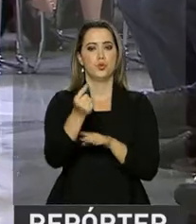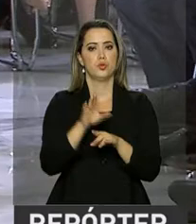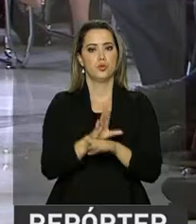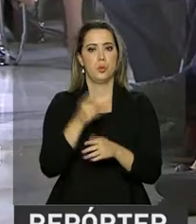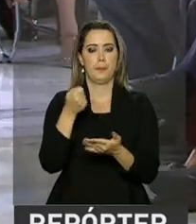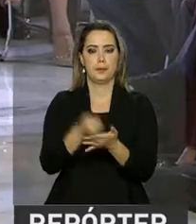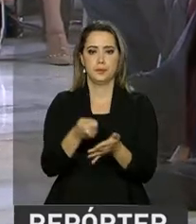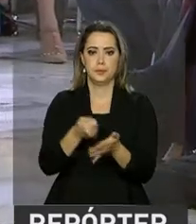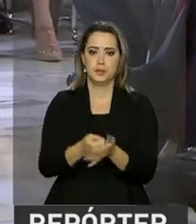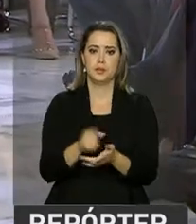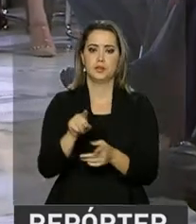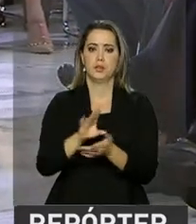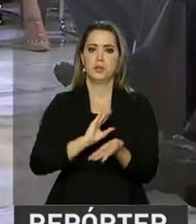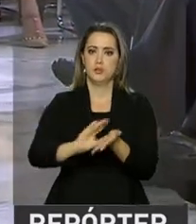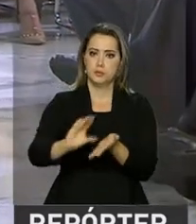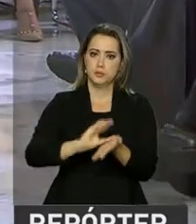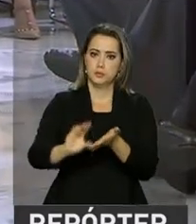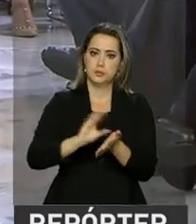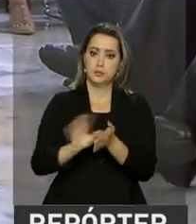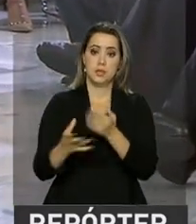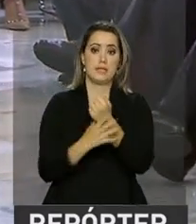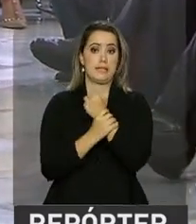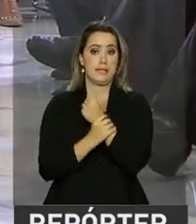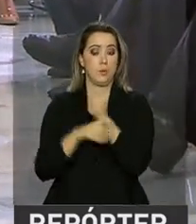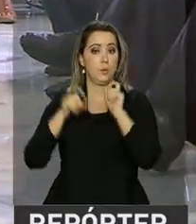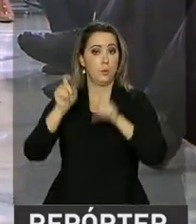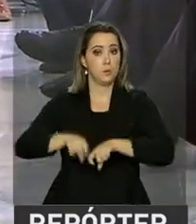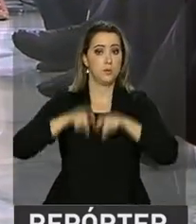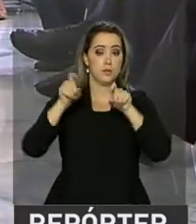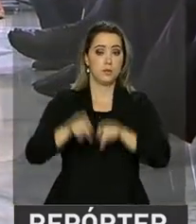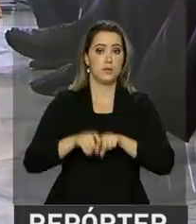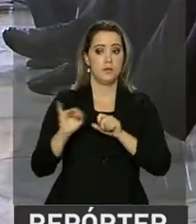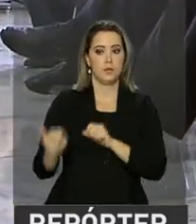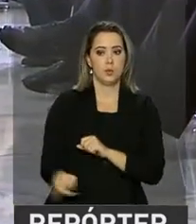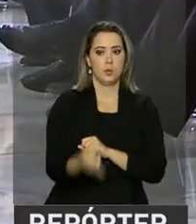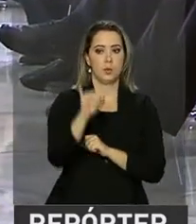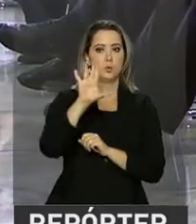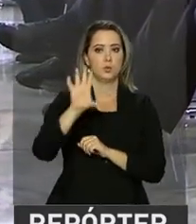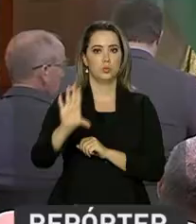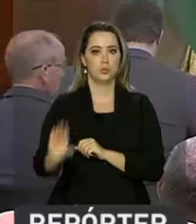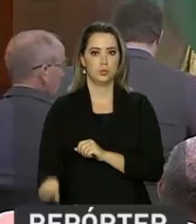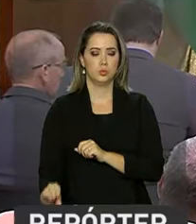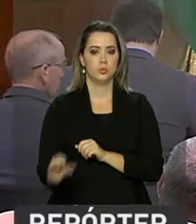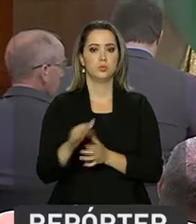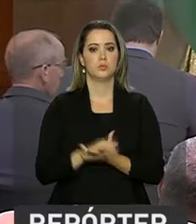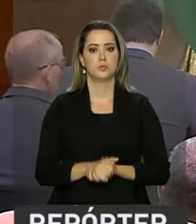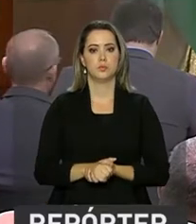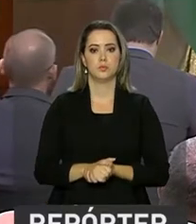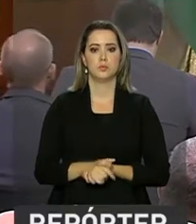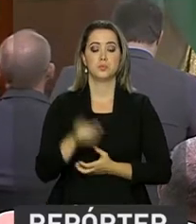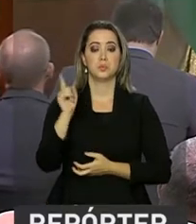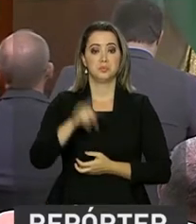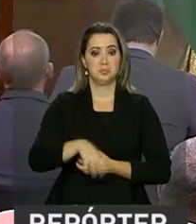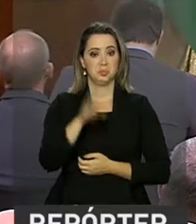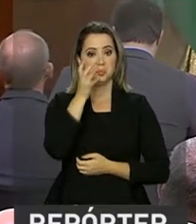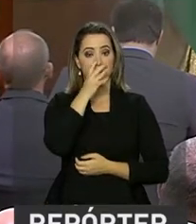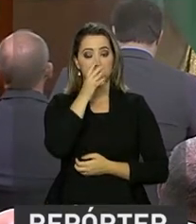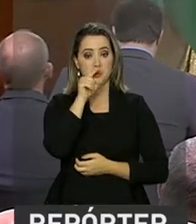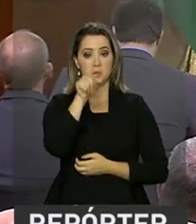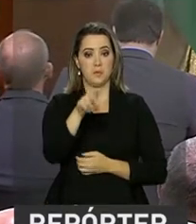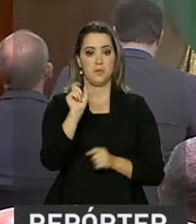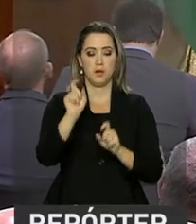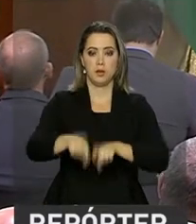custeio investimentos e seguro da produção com juros mais baixos é interessante uma agricultura é